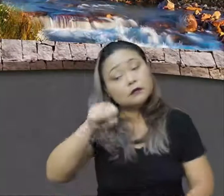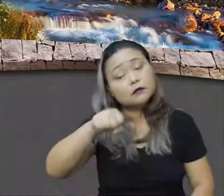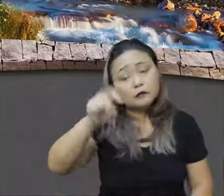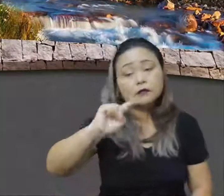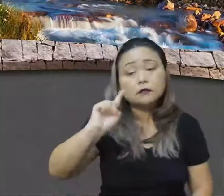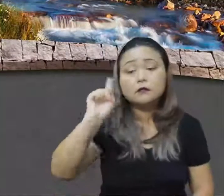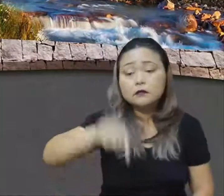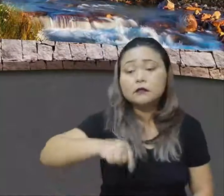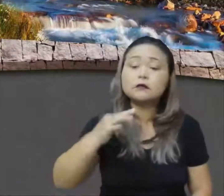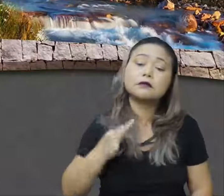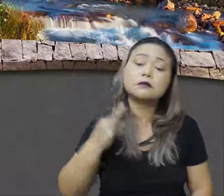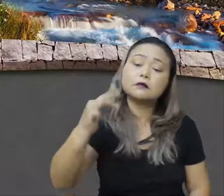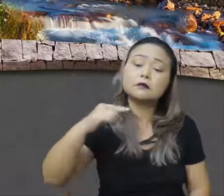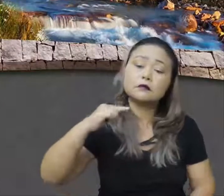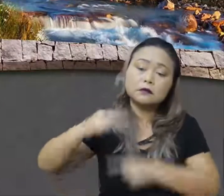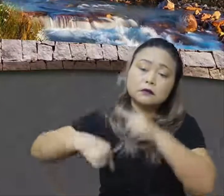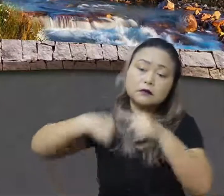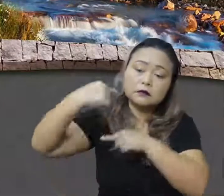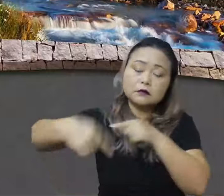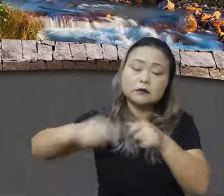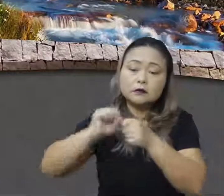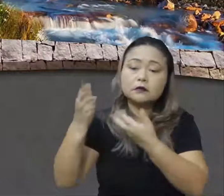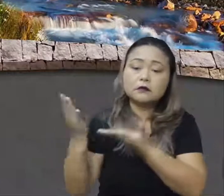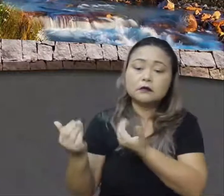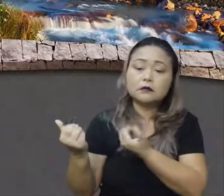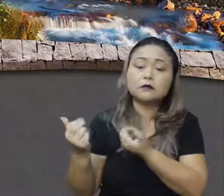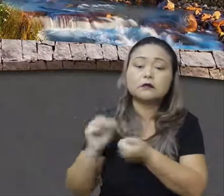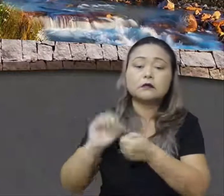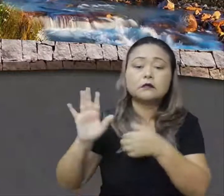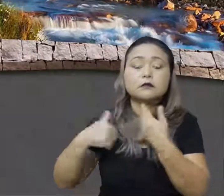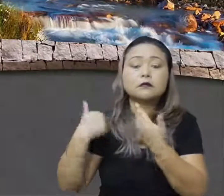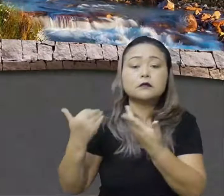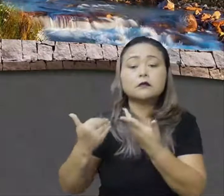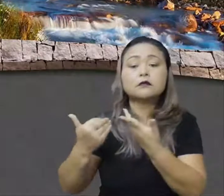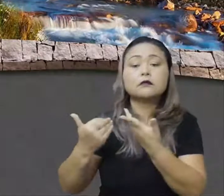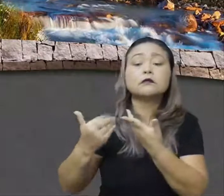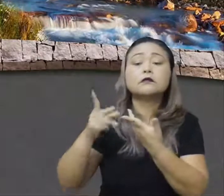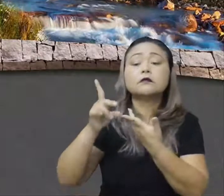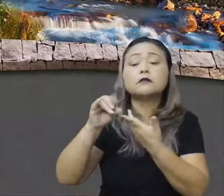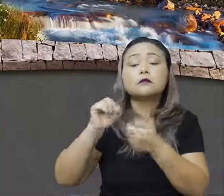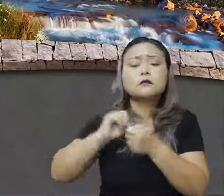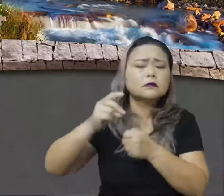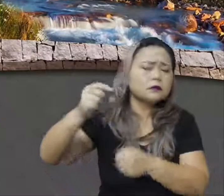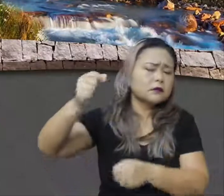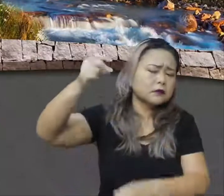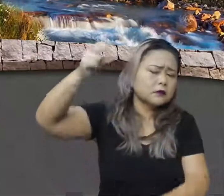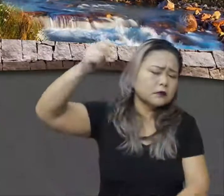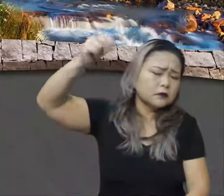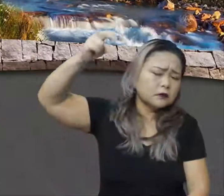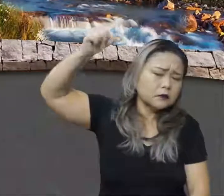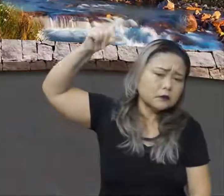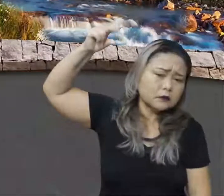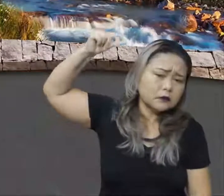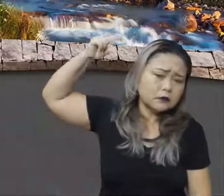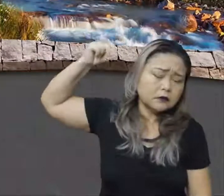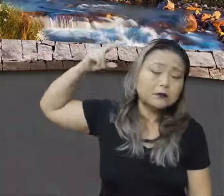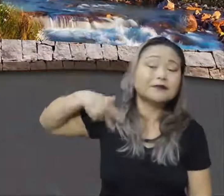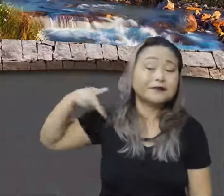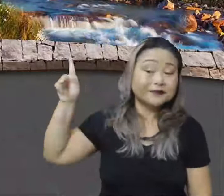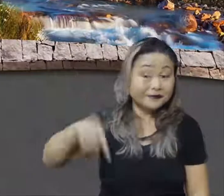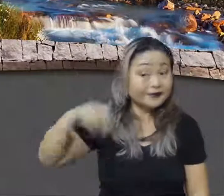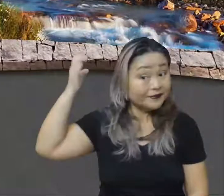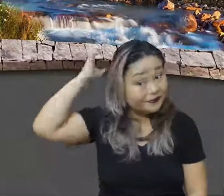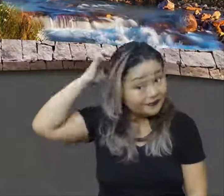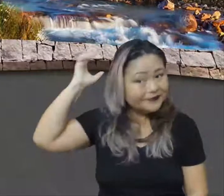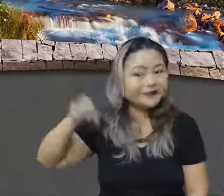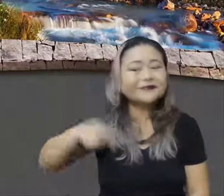é a futura geração. Você é o jovem de agora, como um dia, há muito tempo atrás, né, Odelina? Eu já